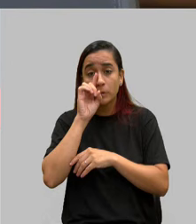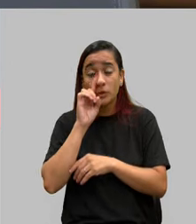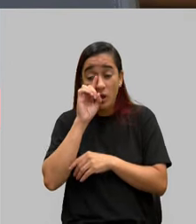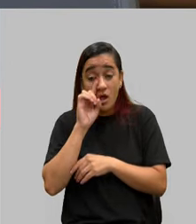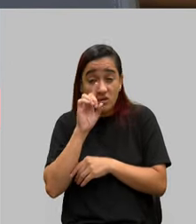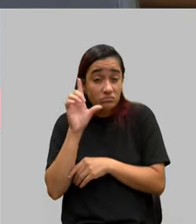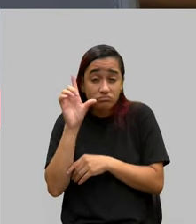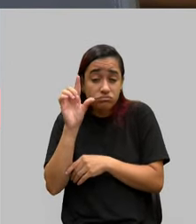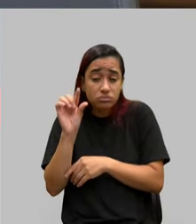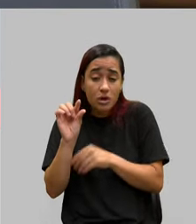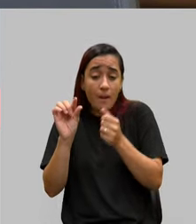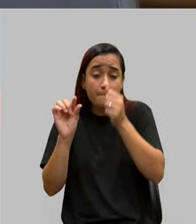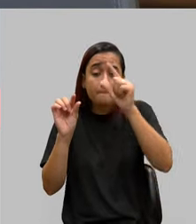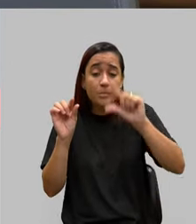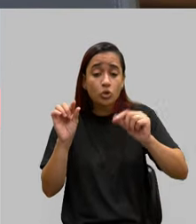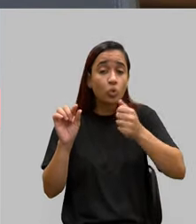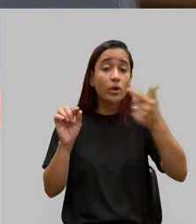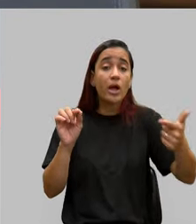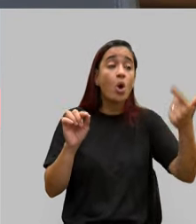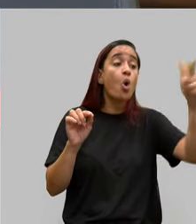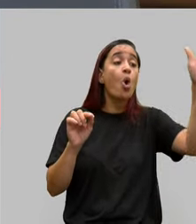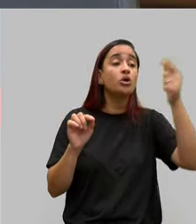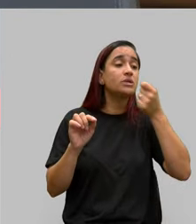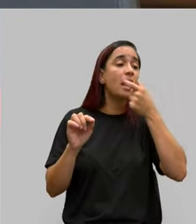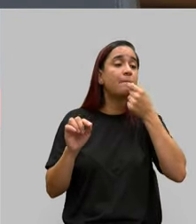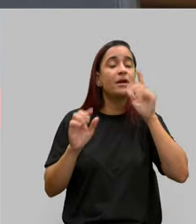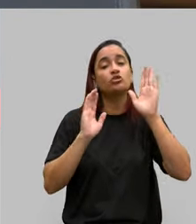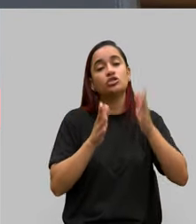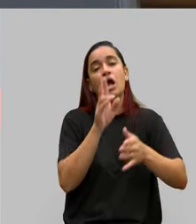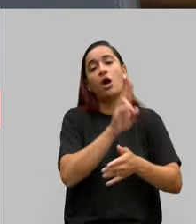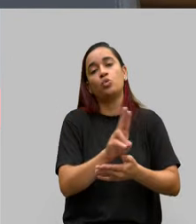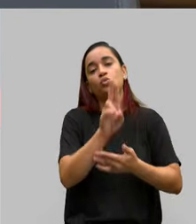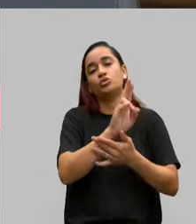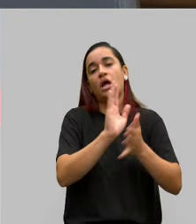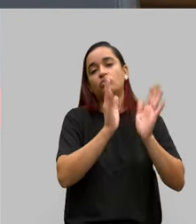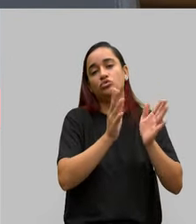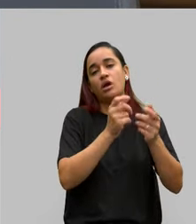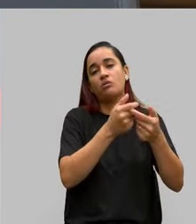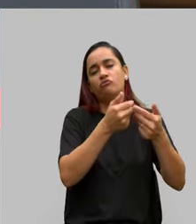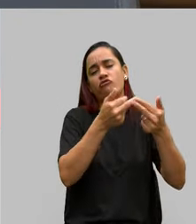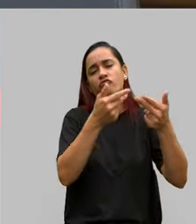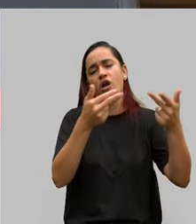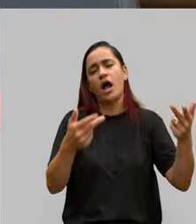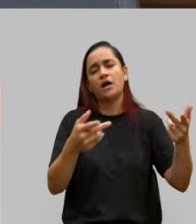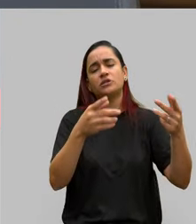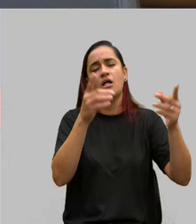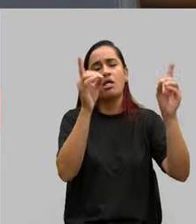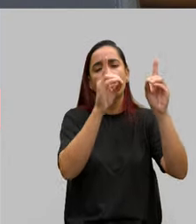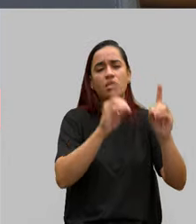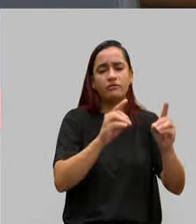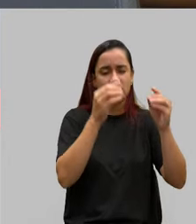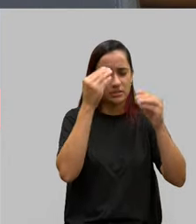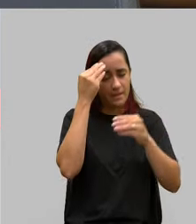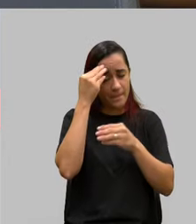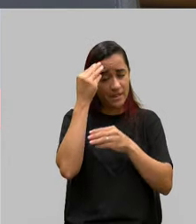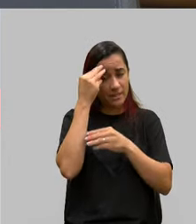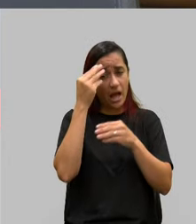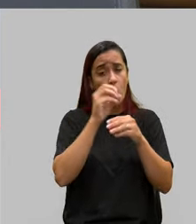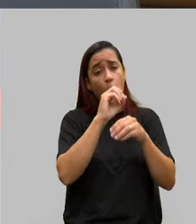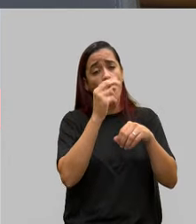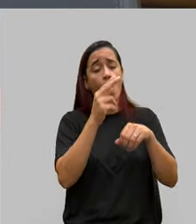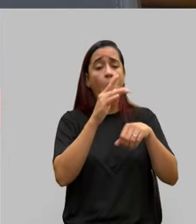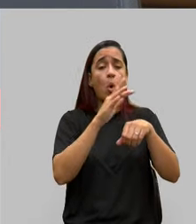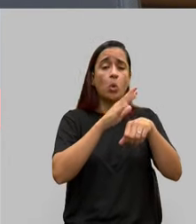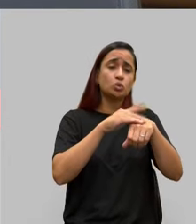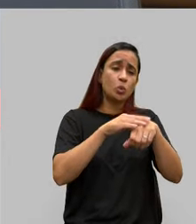de outros medicamentos já usados para uma série de transtornos eh mentais e outros que já